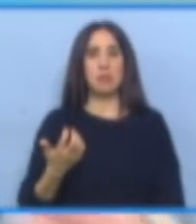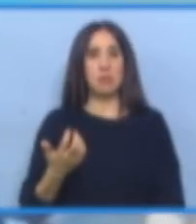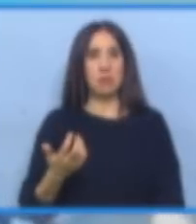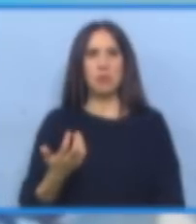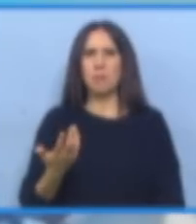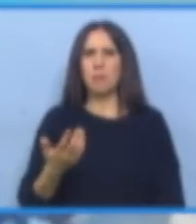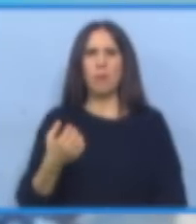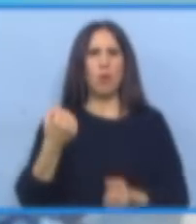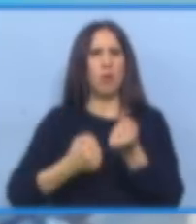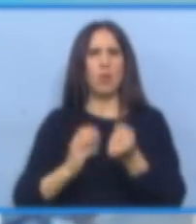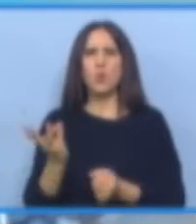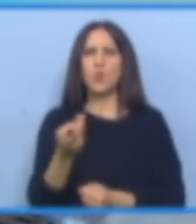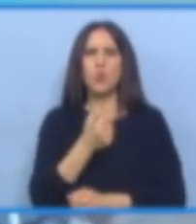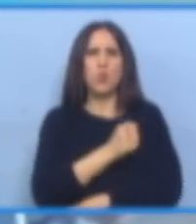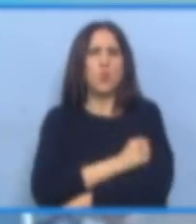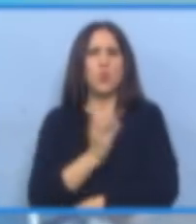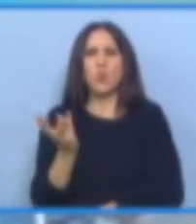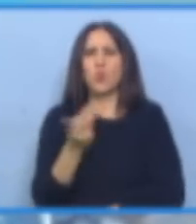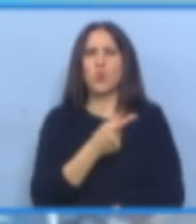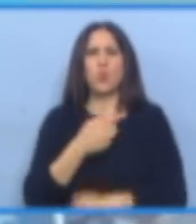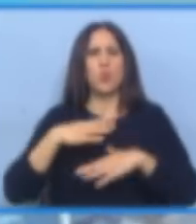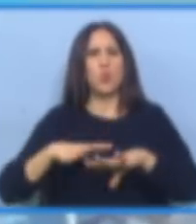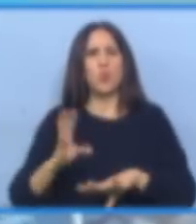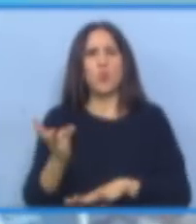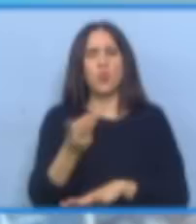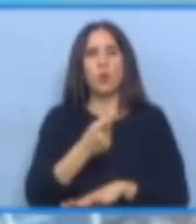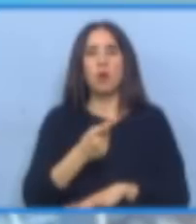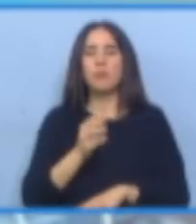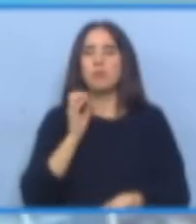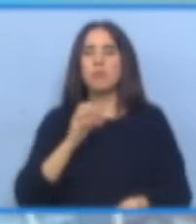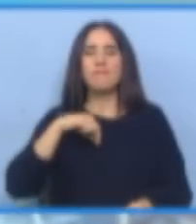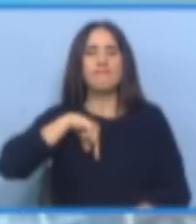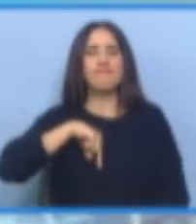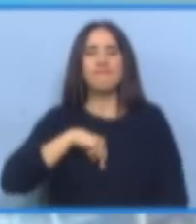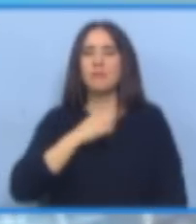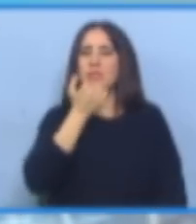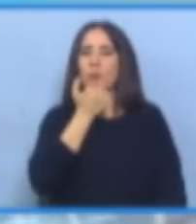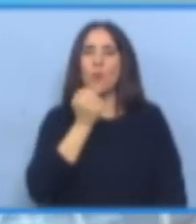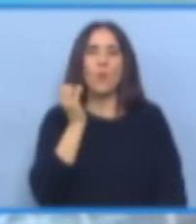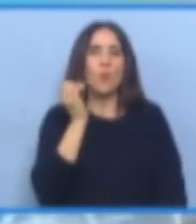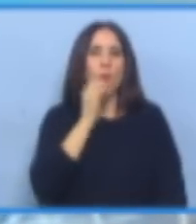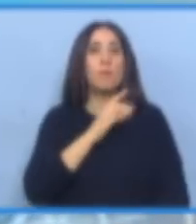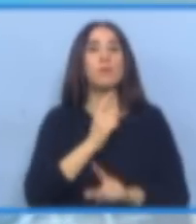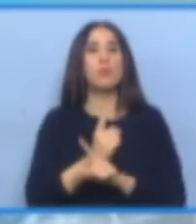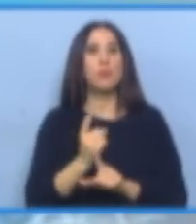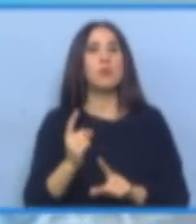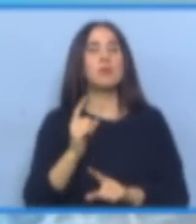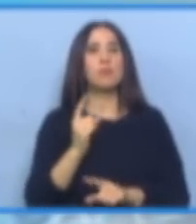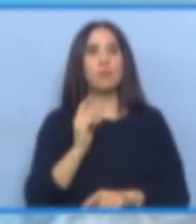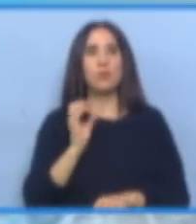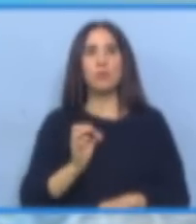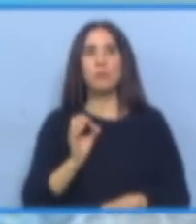muitos carros, muitas casas, muitas férias, mas há uma insatisfação interior. Porquê? Porque nunca